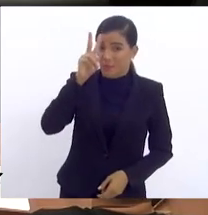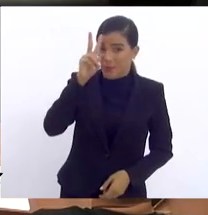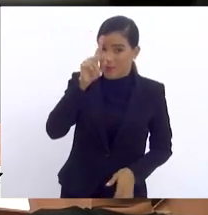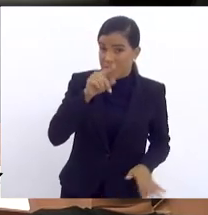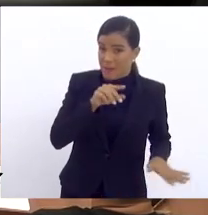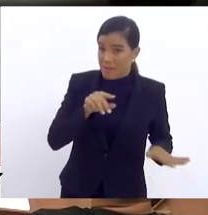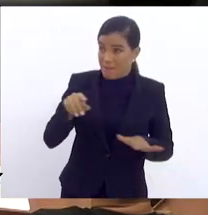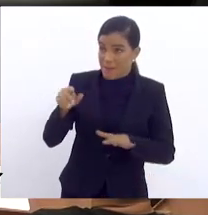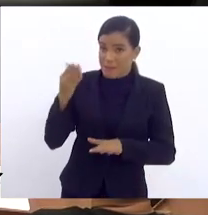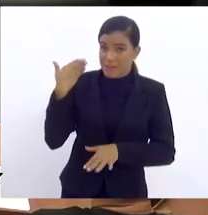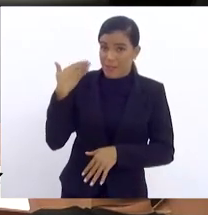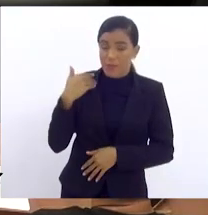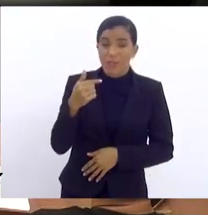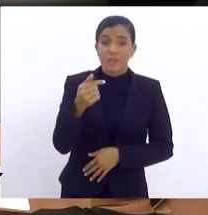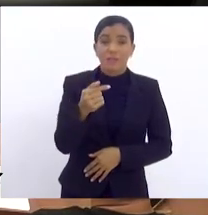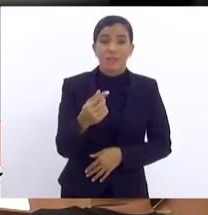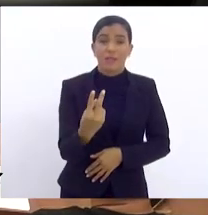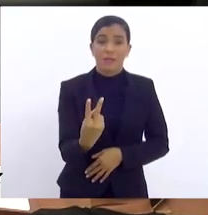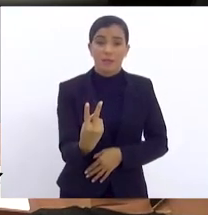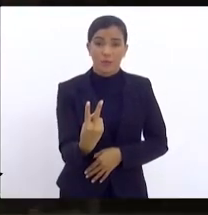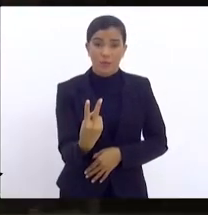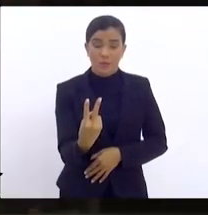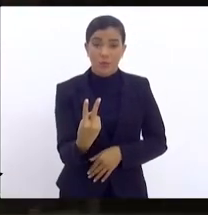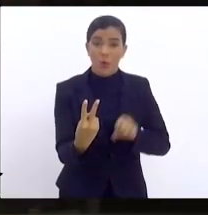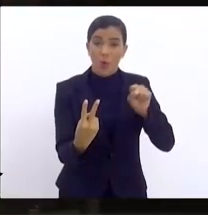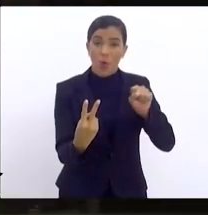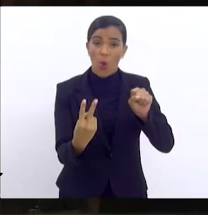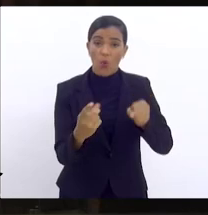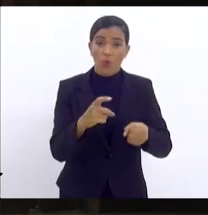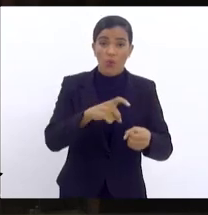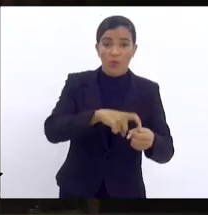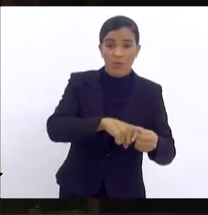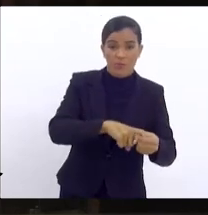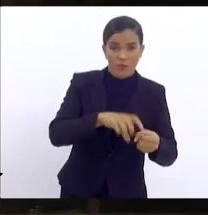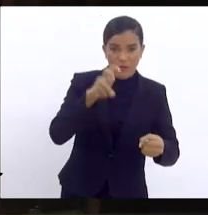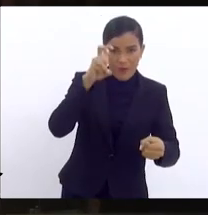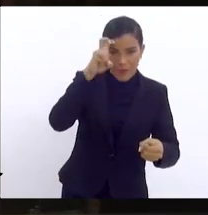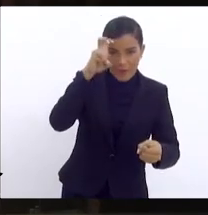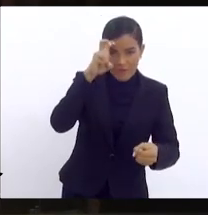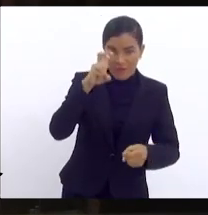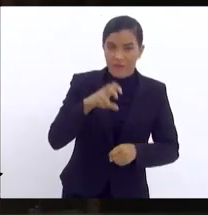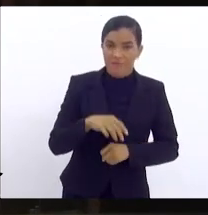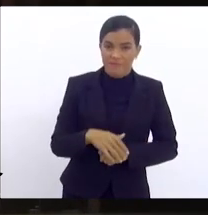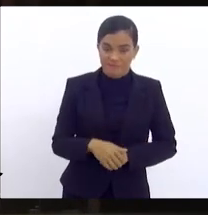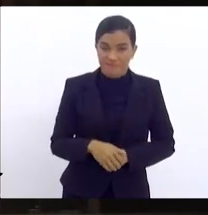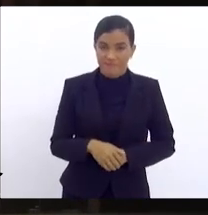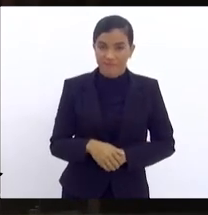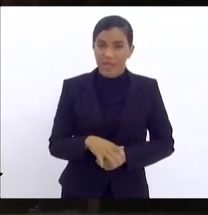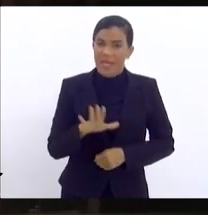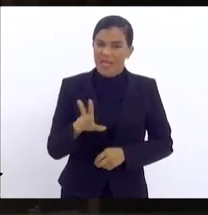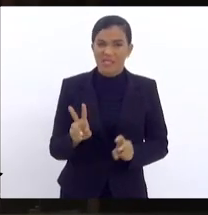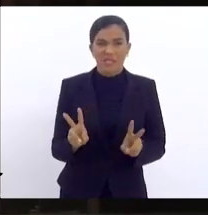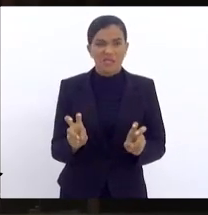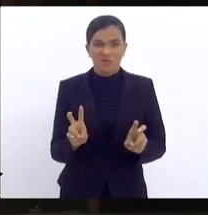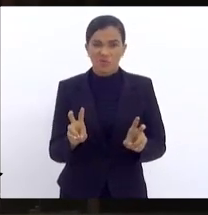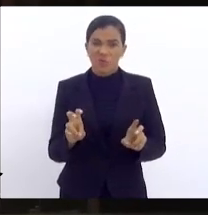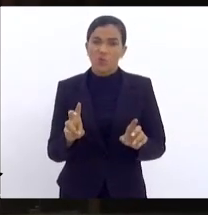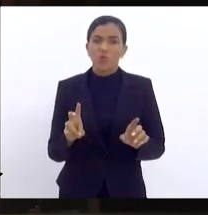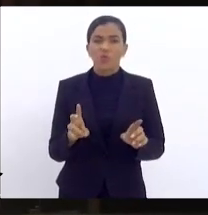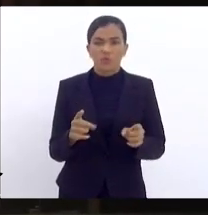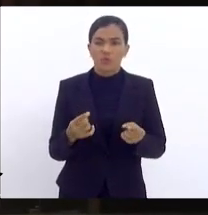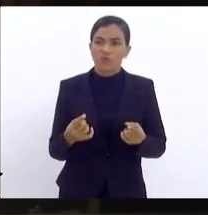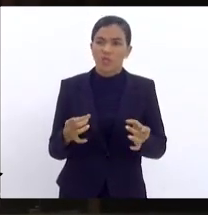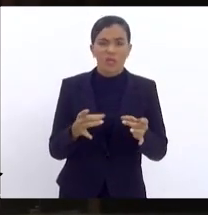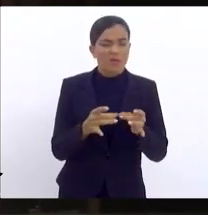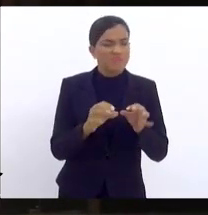72 fuzis e apreendidos foram oito devolvidos na quinta-feira esse nome falha a memória mas esse assunto já tá alinhado com doutor